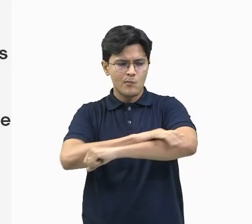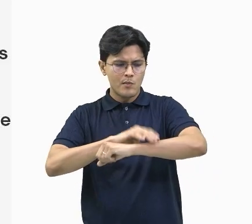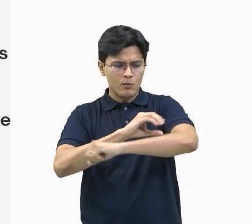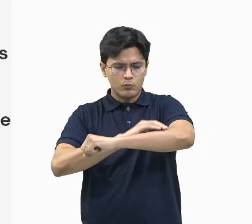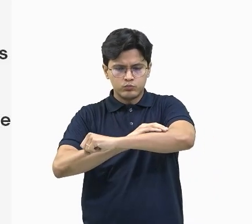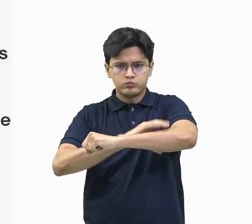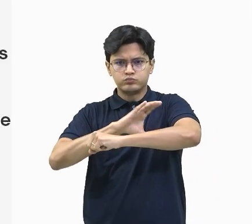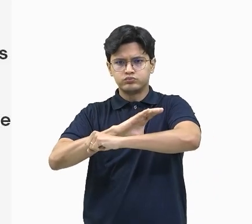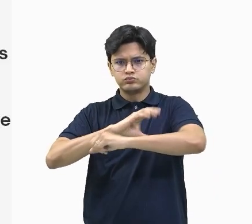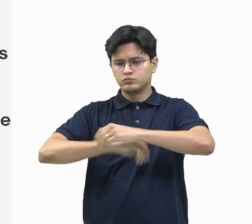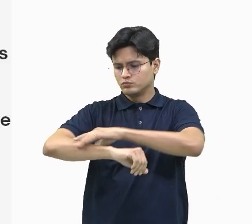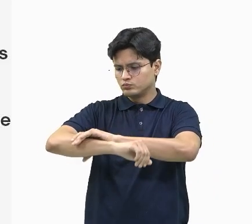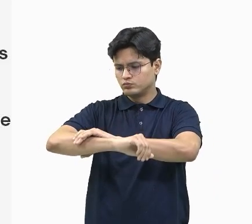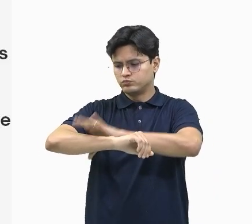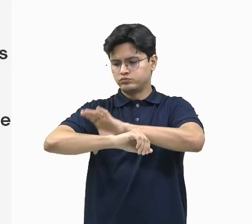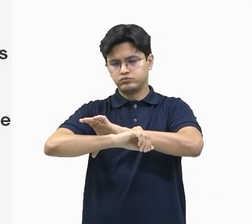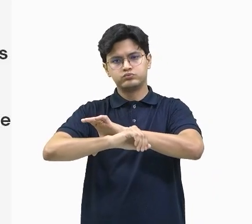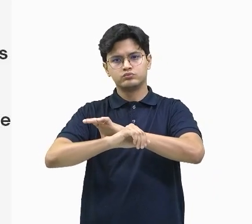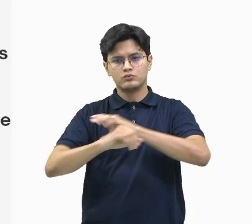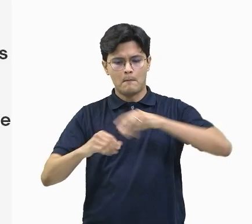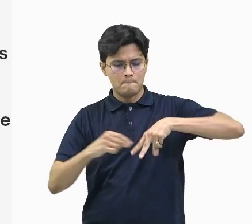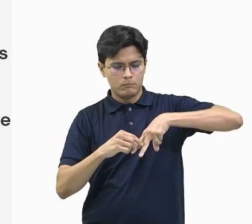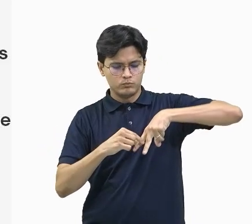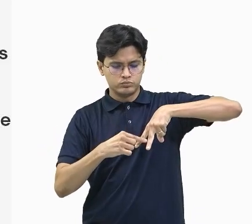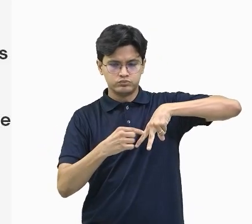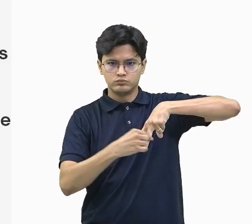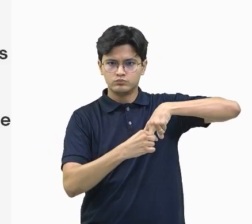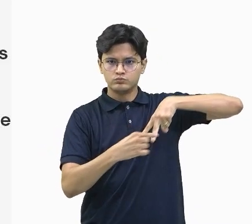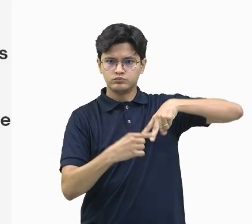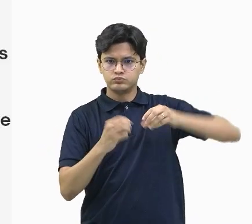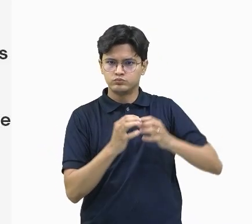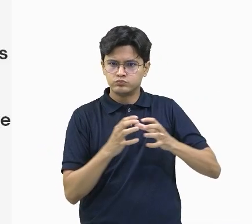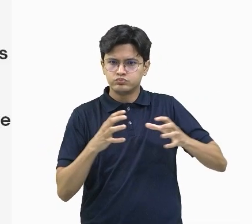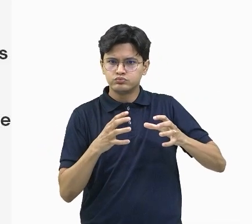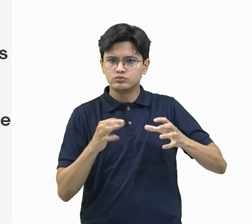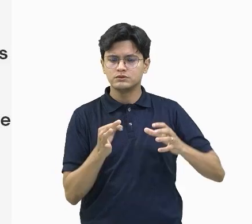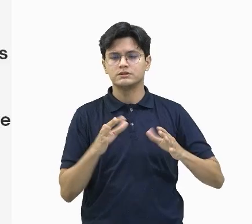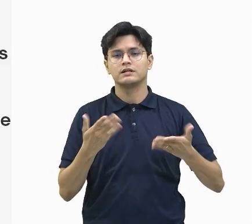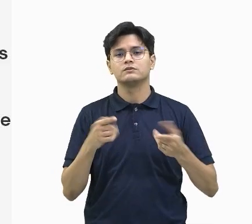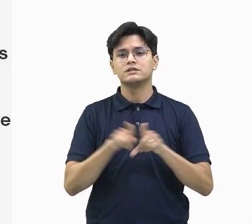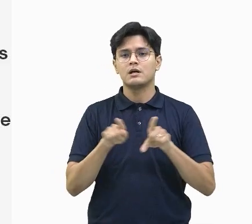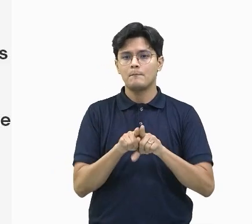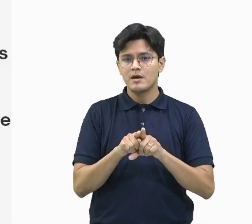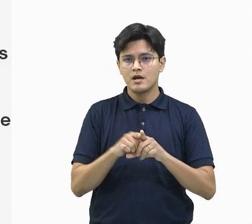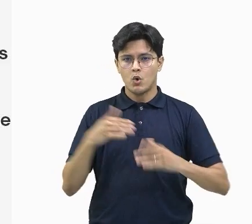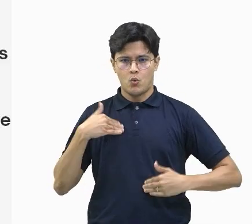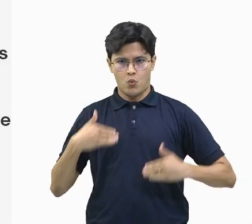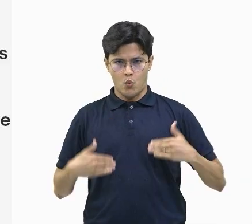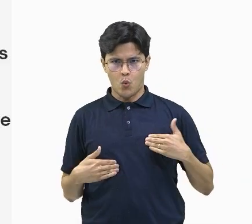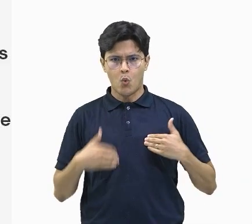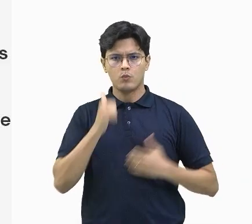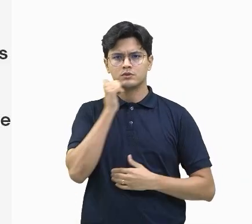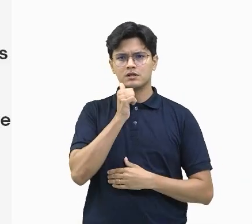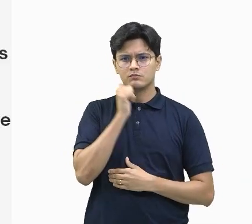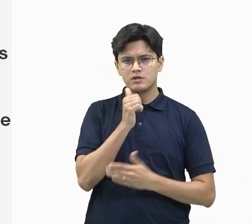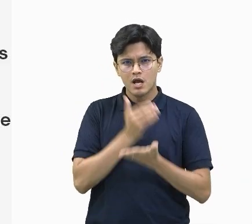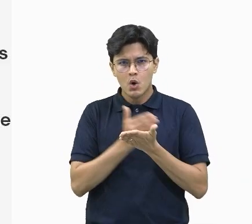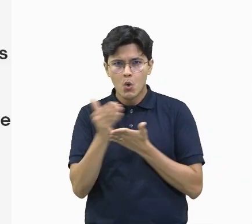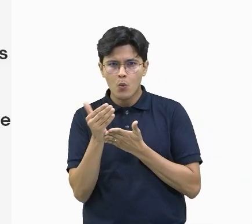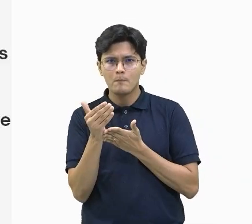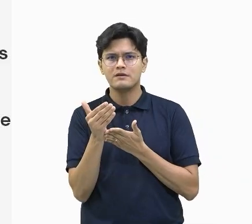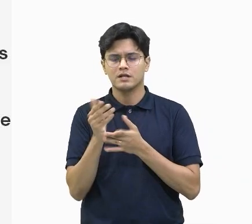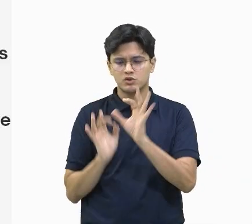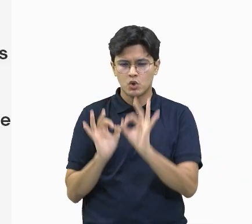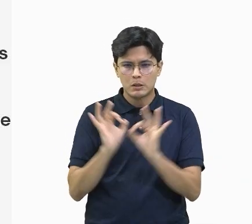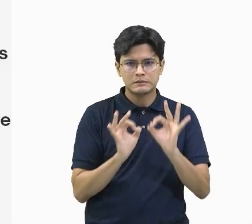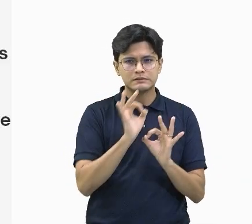gestando, bem como o corpo dela vai estar se preparando para o parto, bem como o bebê em desenvolvimento também vai estar, né,